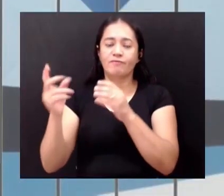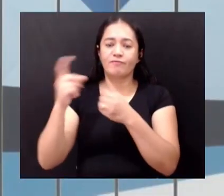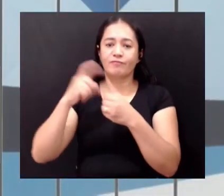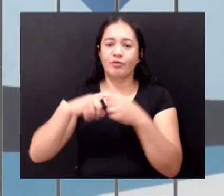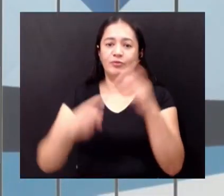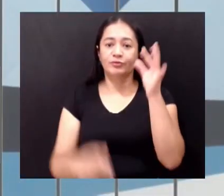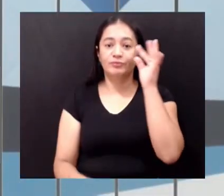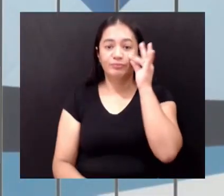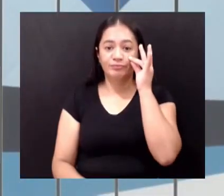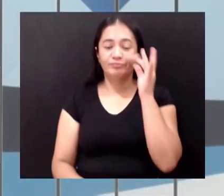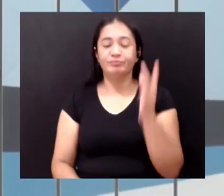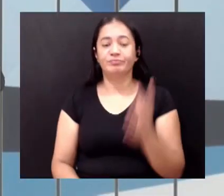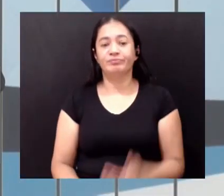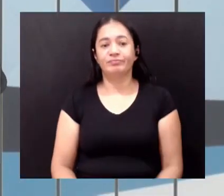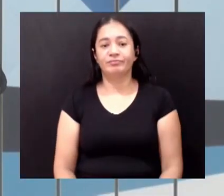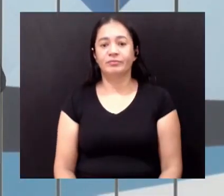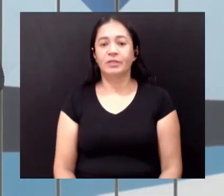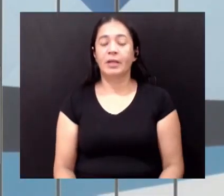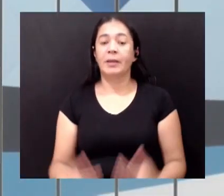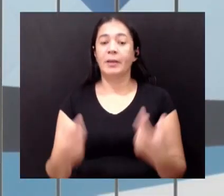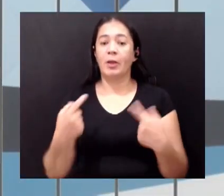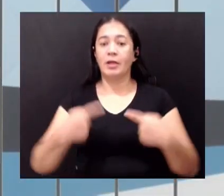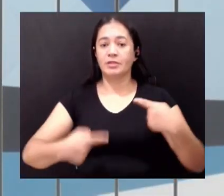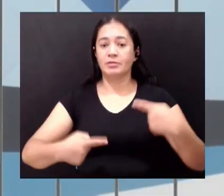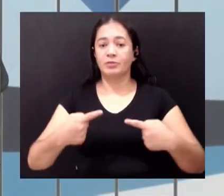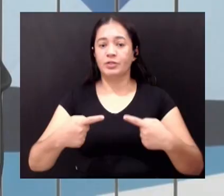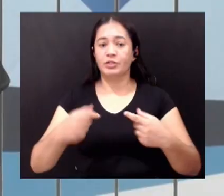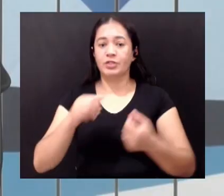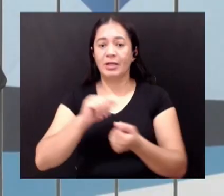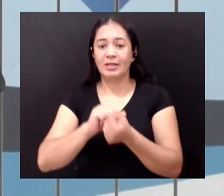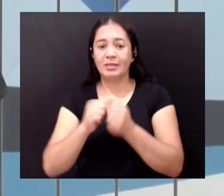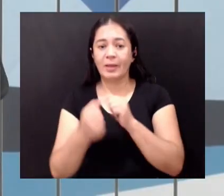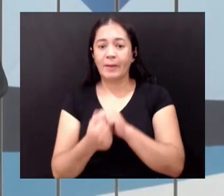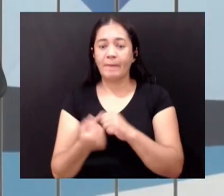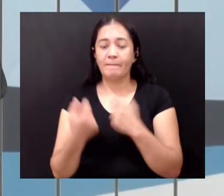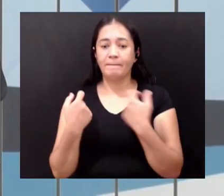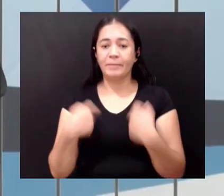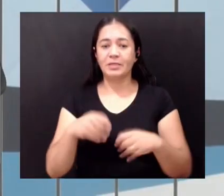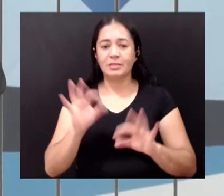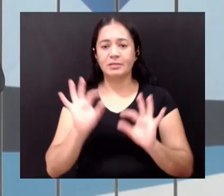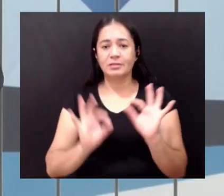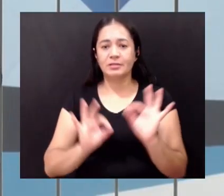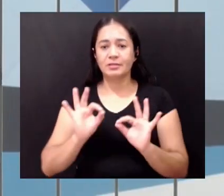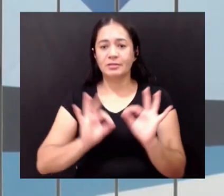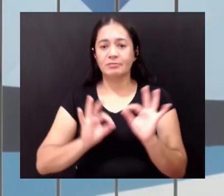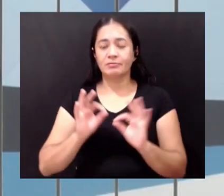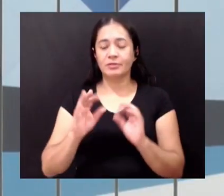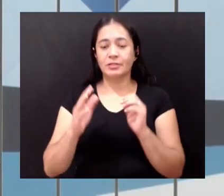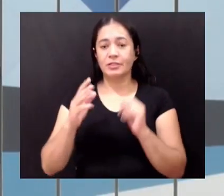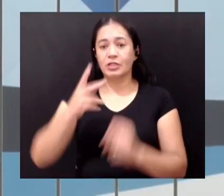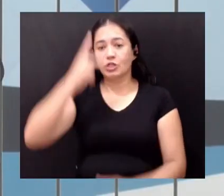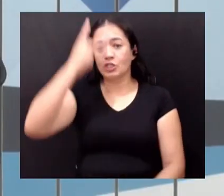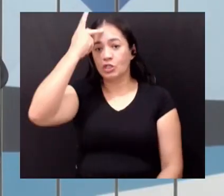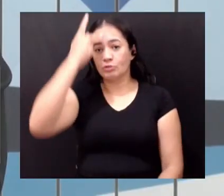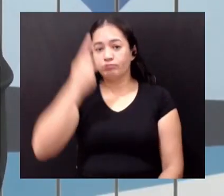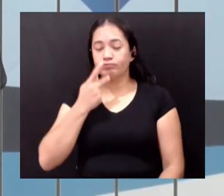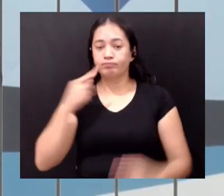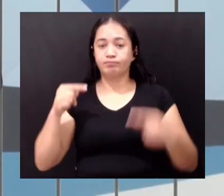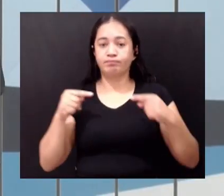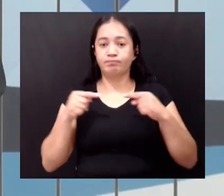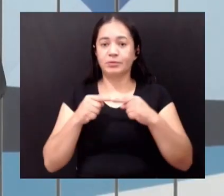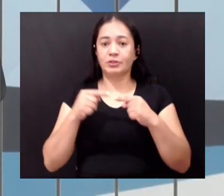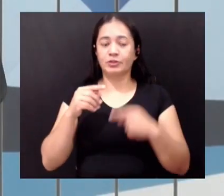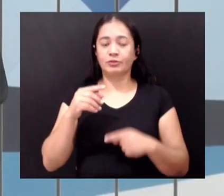A adequação dessas políticas, ela tem que ser planejada, na verdade, com base no perfil desse colaborador, né? Então, entender o que vai